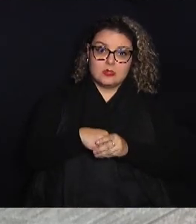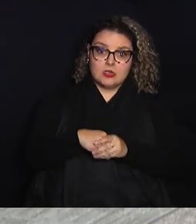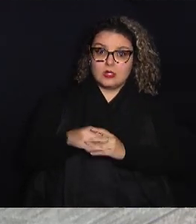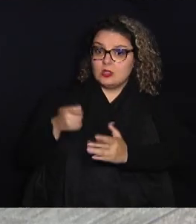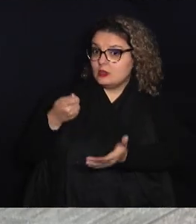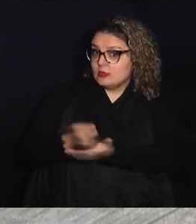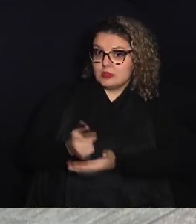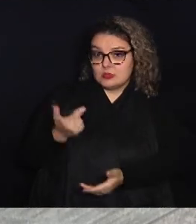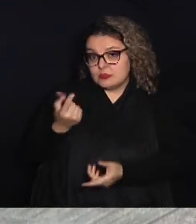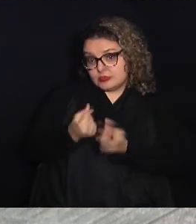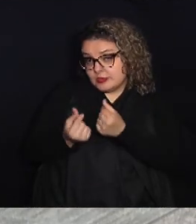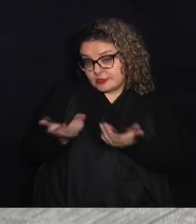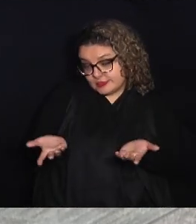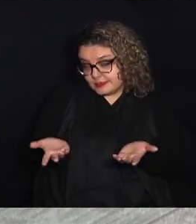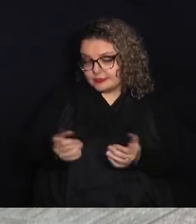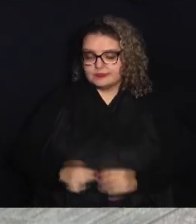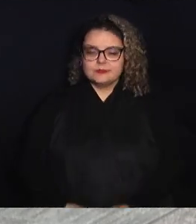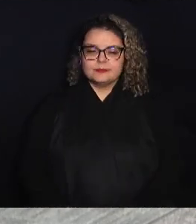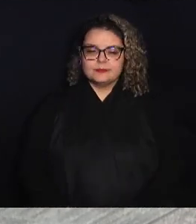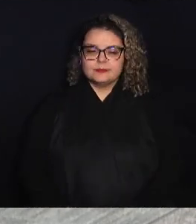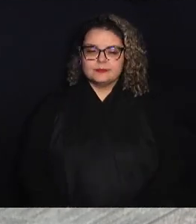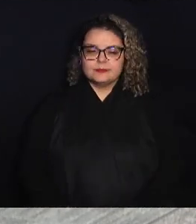prevista só que eles falam não pago porque não tem orçamento